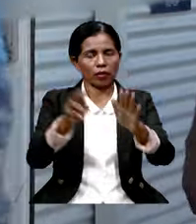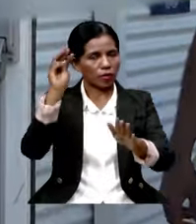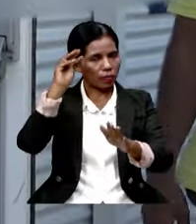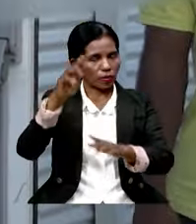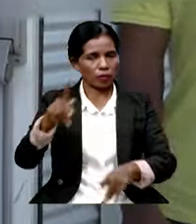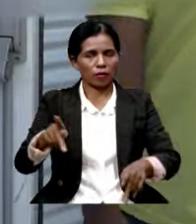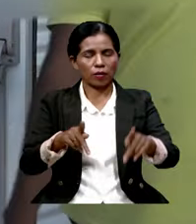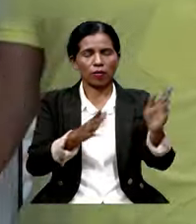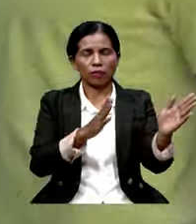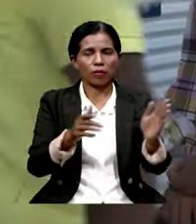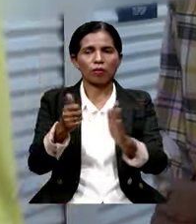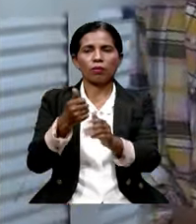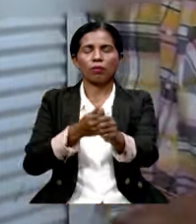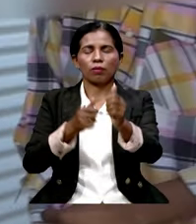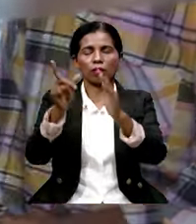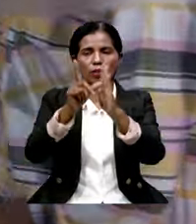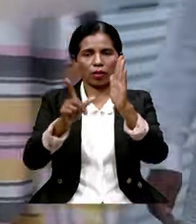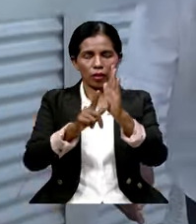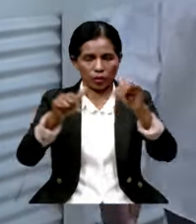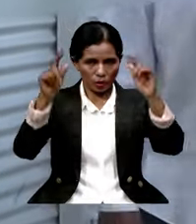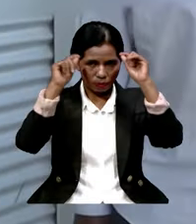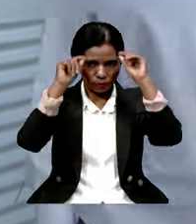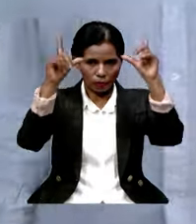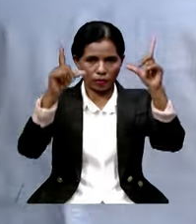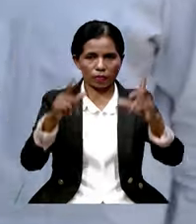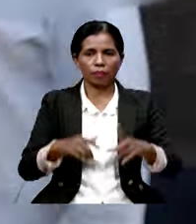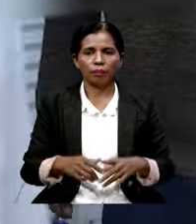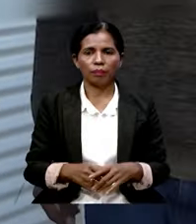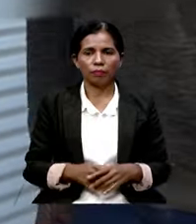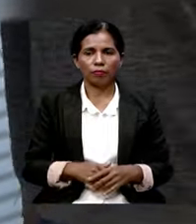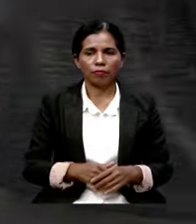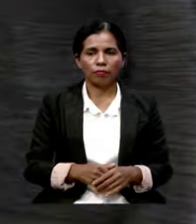Público, onde processa a lei em vigor e a Timor-Leste. João Carlos Tomás Soares, GMN.